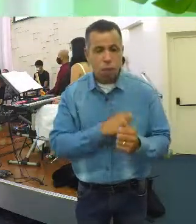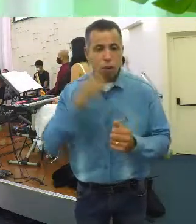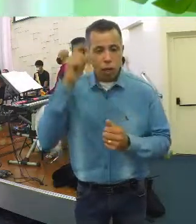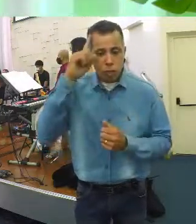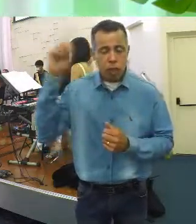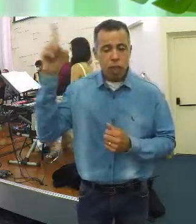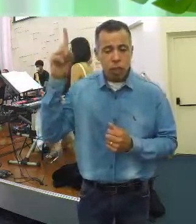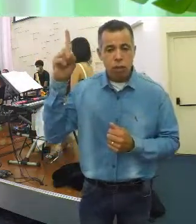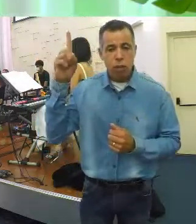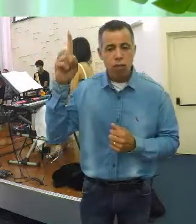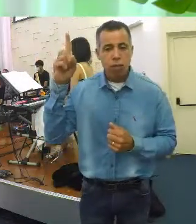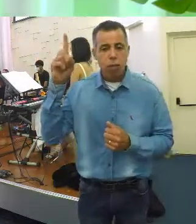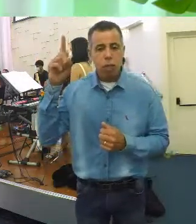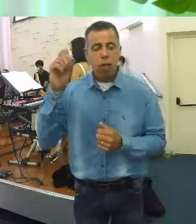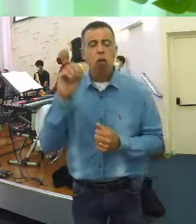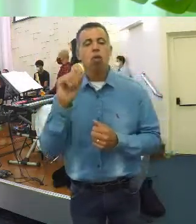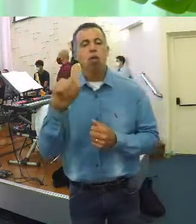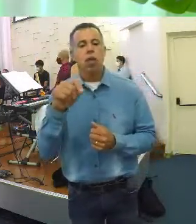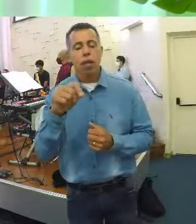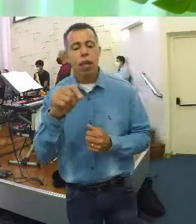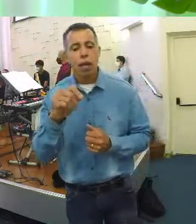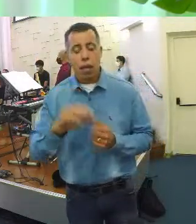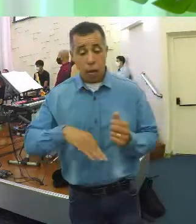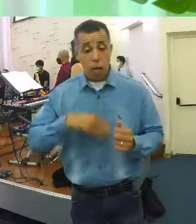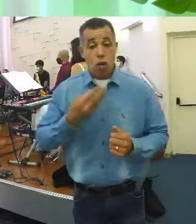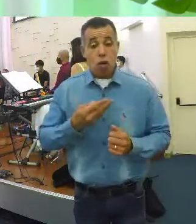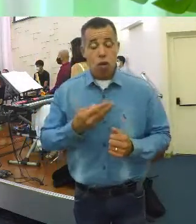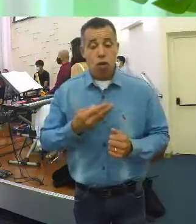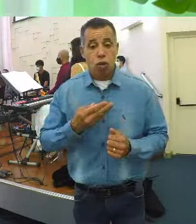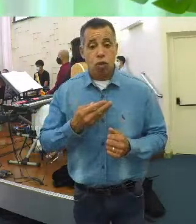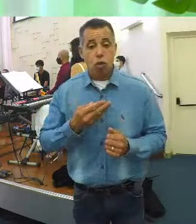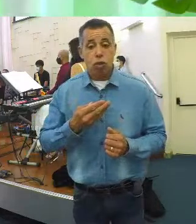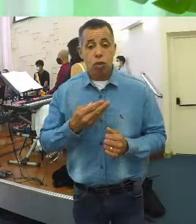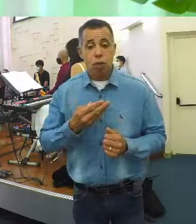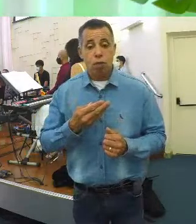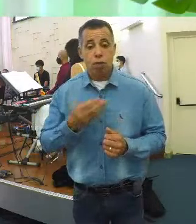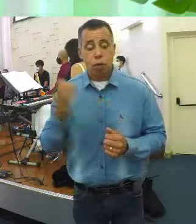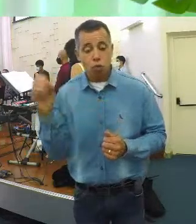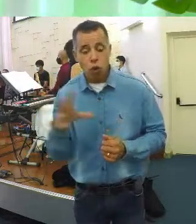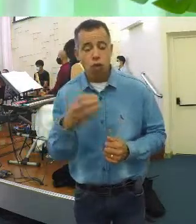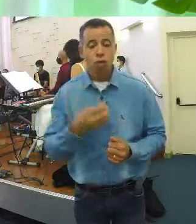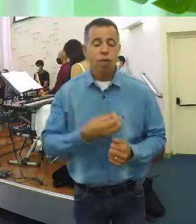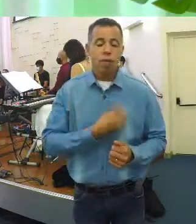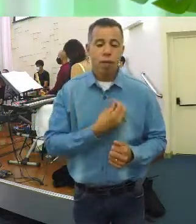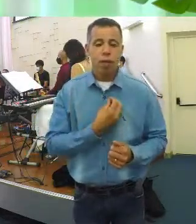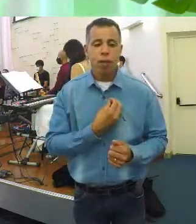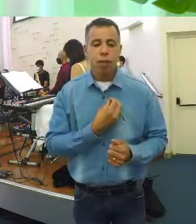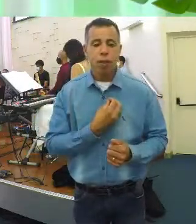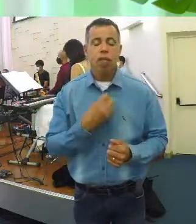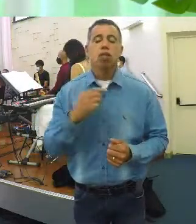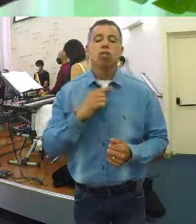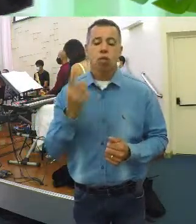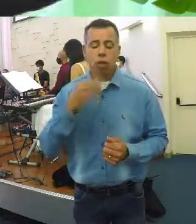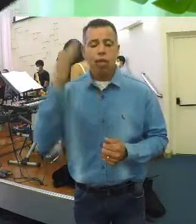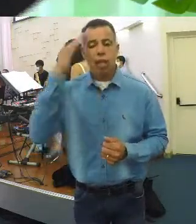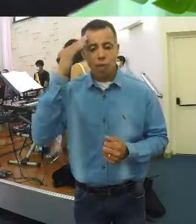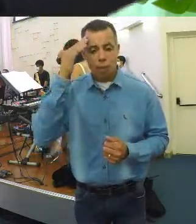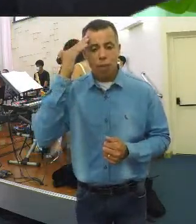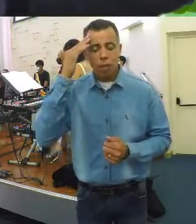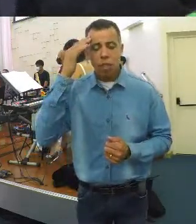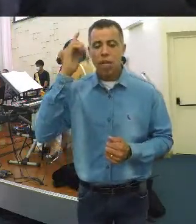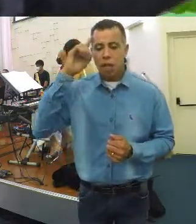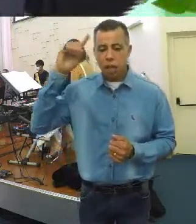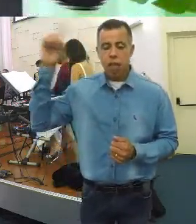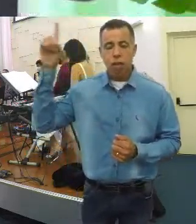sua obra. Avivamento é novo fôlego na igreja. De tempos em tempos, sabemos que Deus